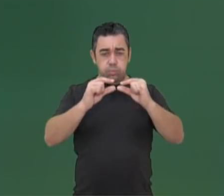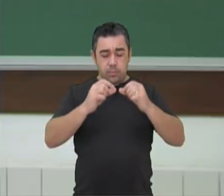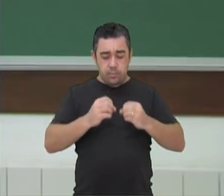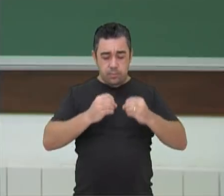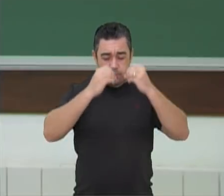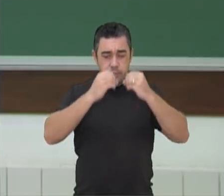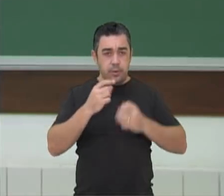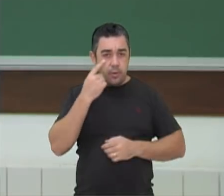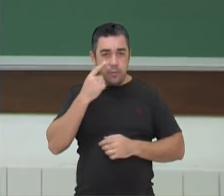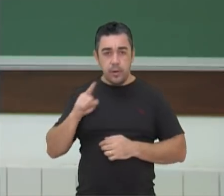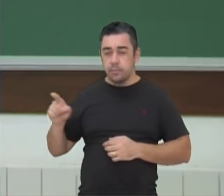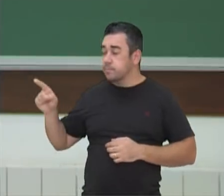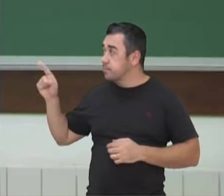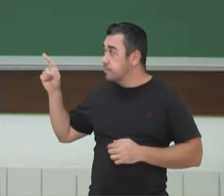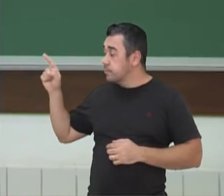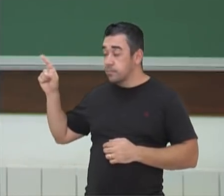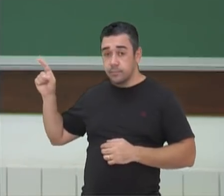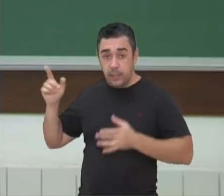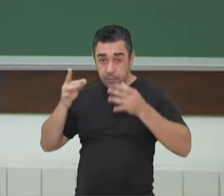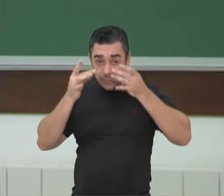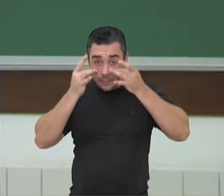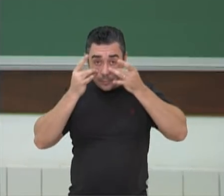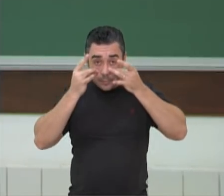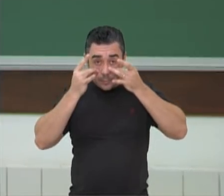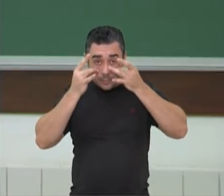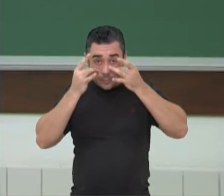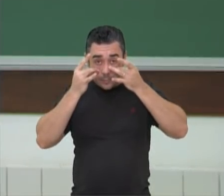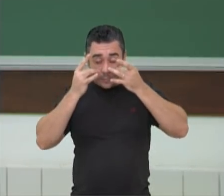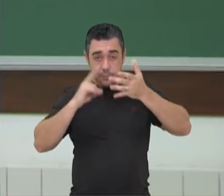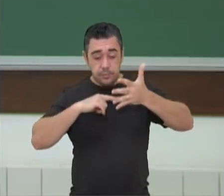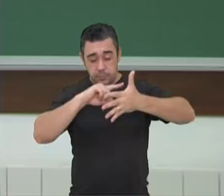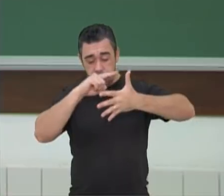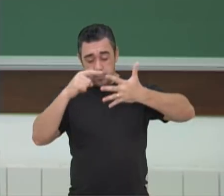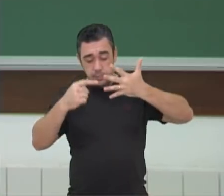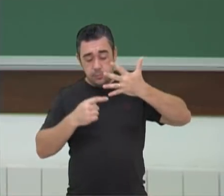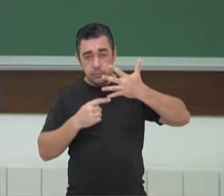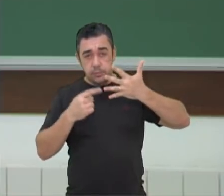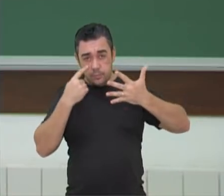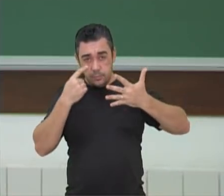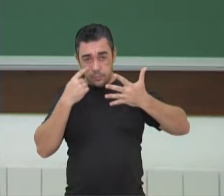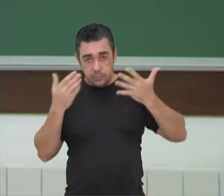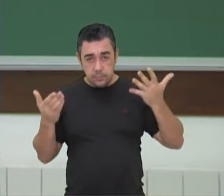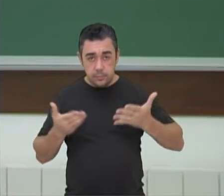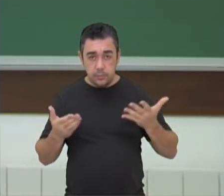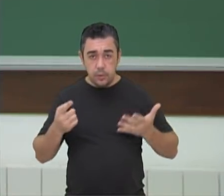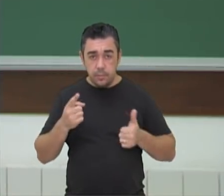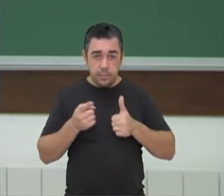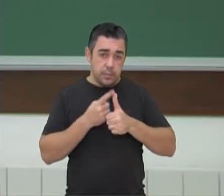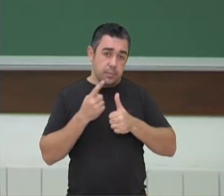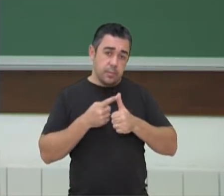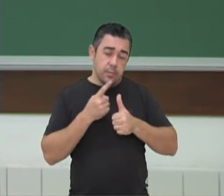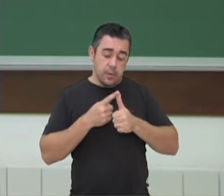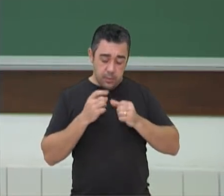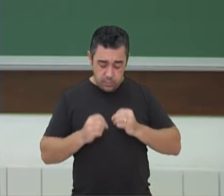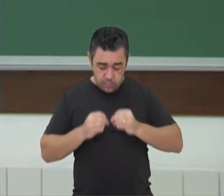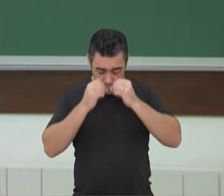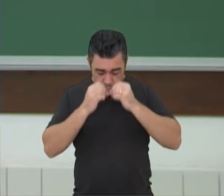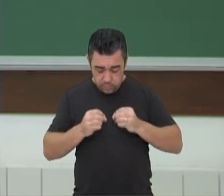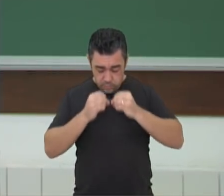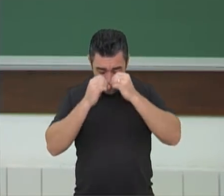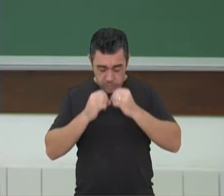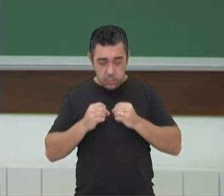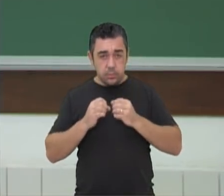tela, vamos dar uma olhadinha aqui no ao vivo comigo? Então, as 5 partes que nós vimos, nós vamos ver aqui. Então, a primeira que a gente conversou, que é o